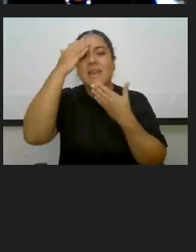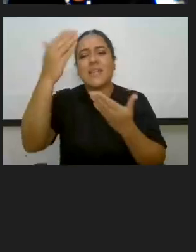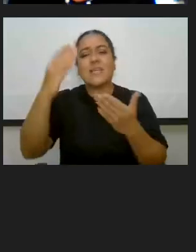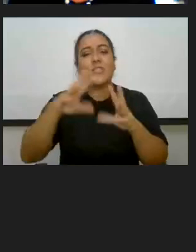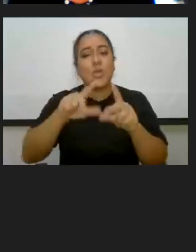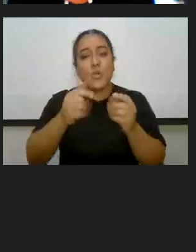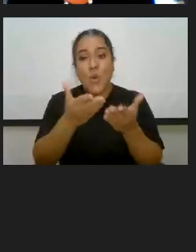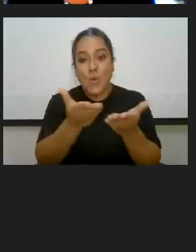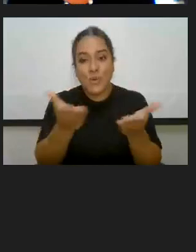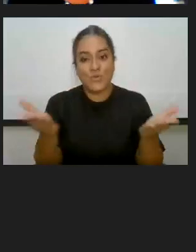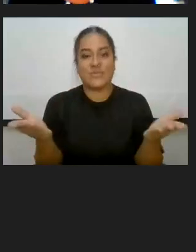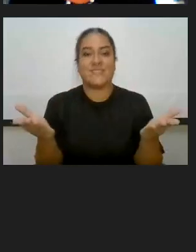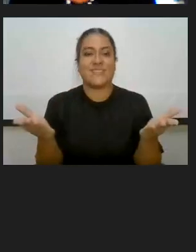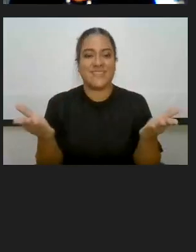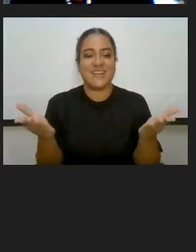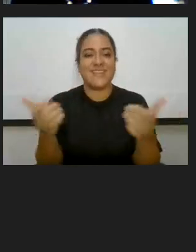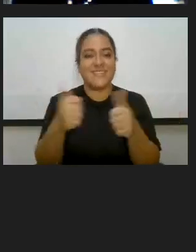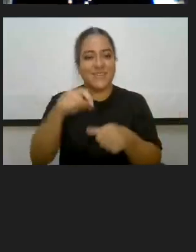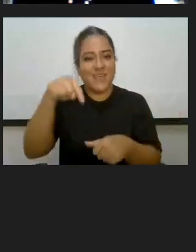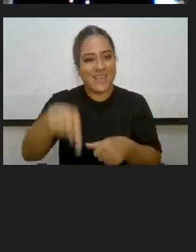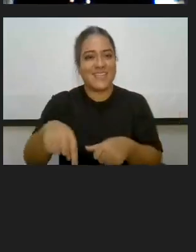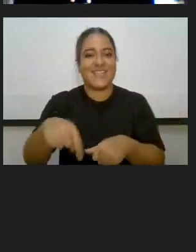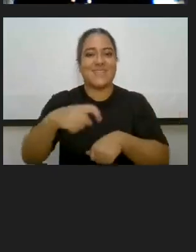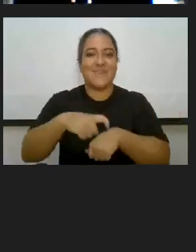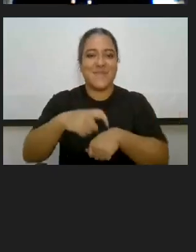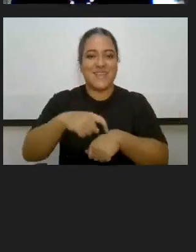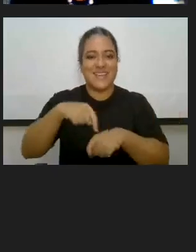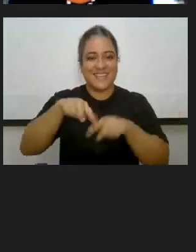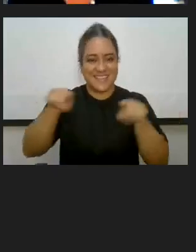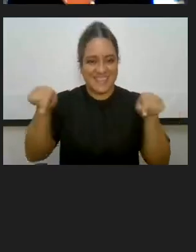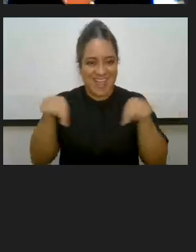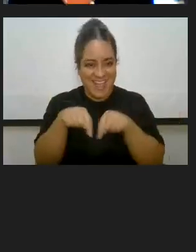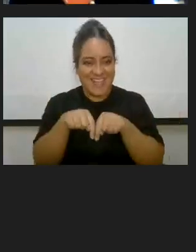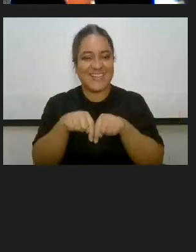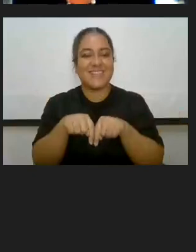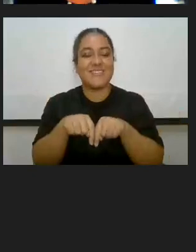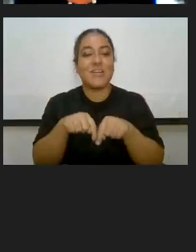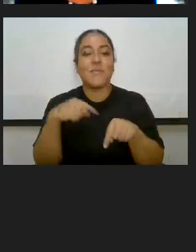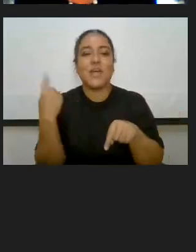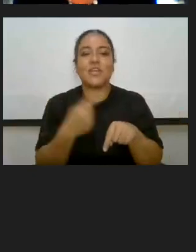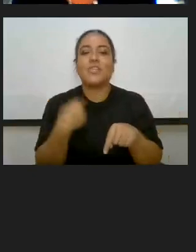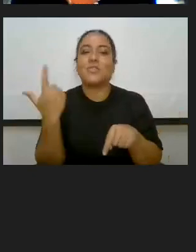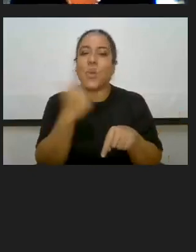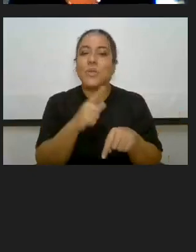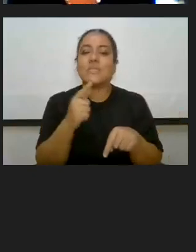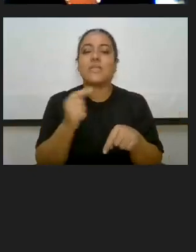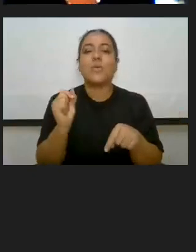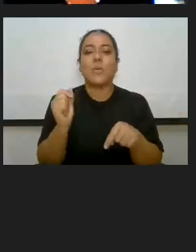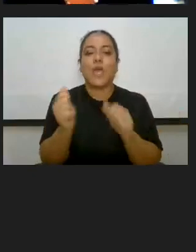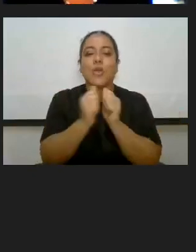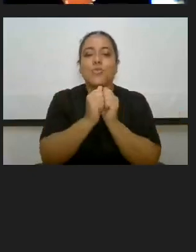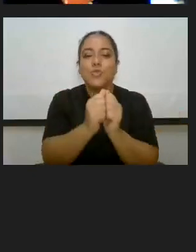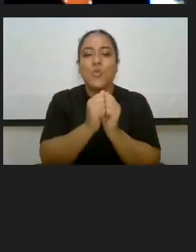estão nesse momento na sala, por a gente poder partilhar esse